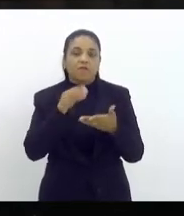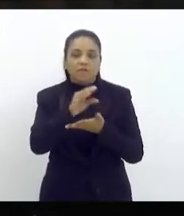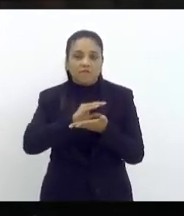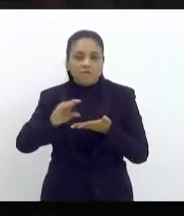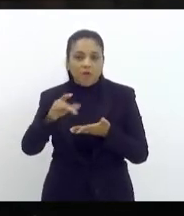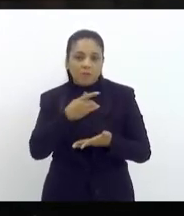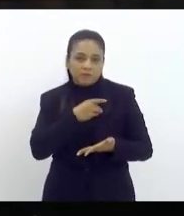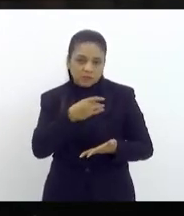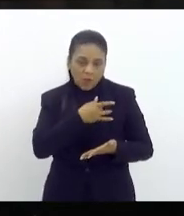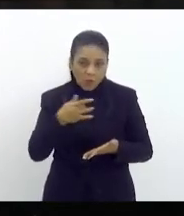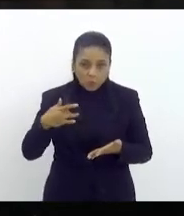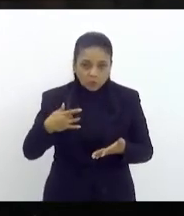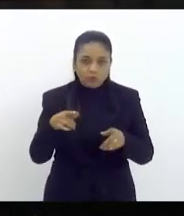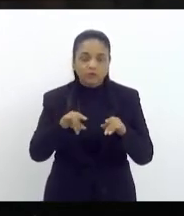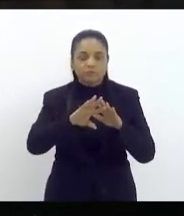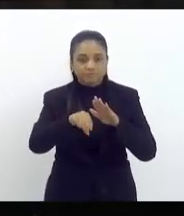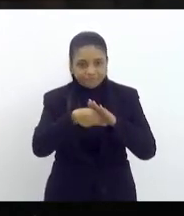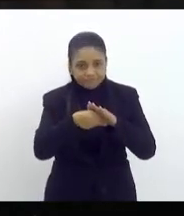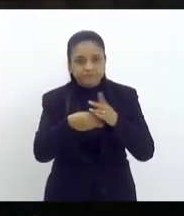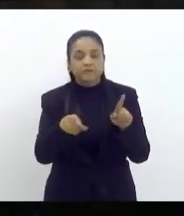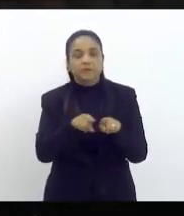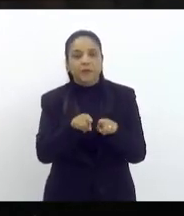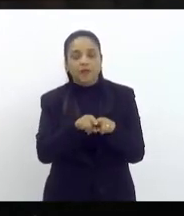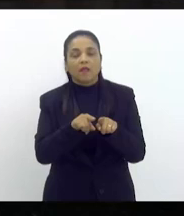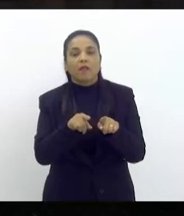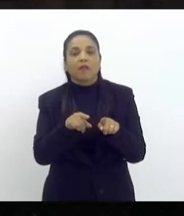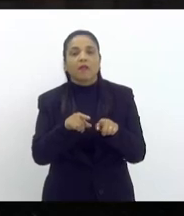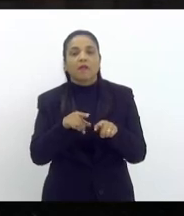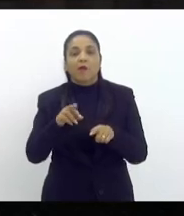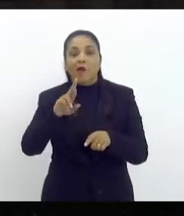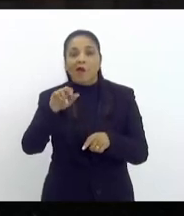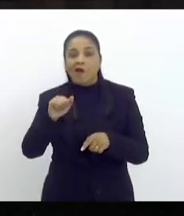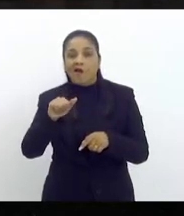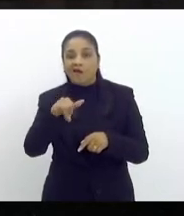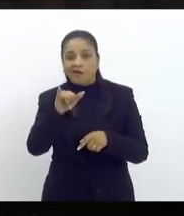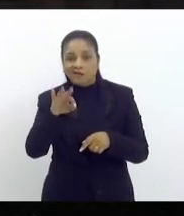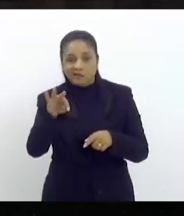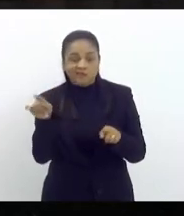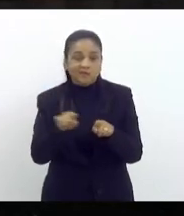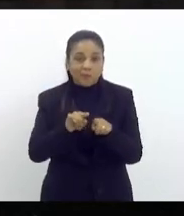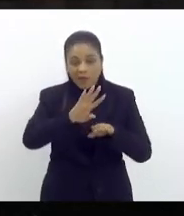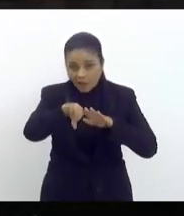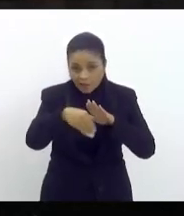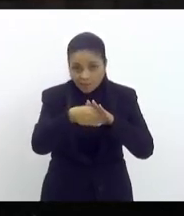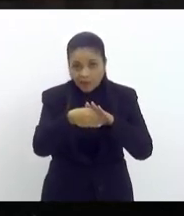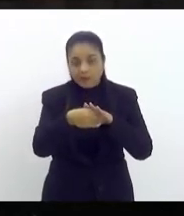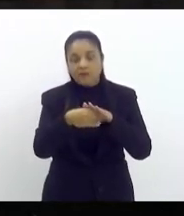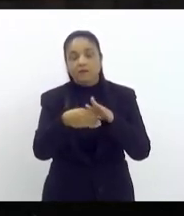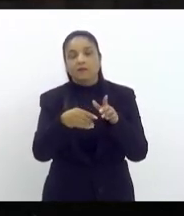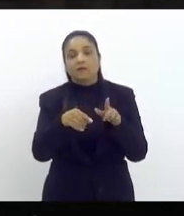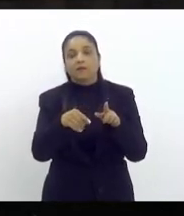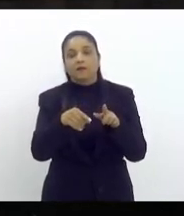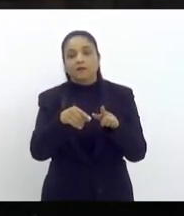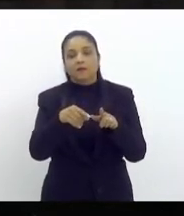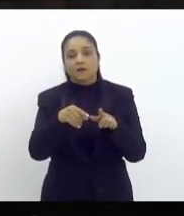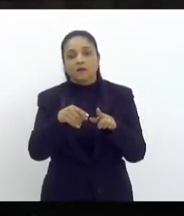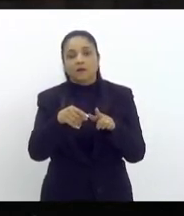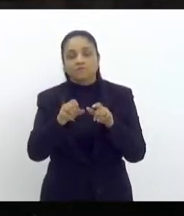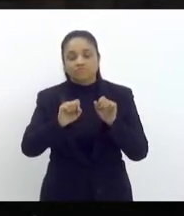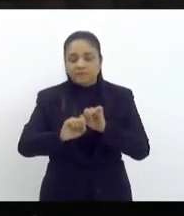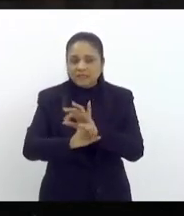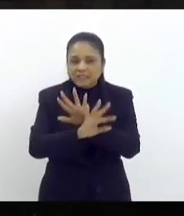fizemos também relacionada ao royalties e fizemos emendas relacionadas a questão da